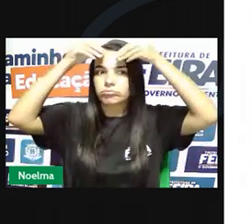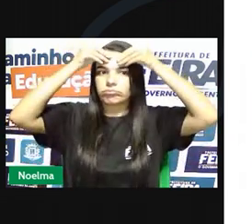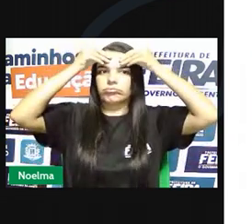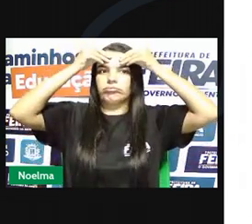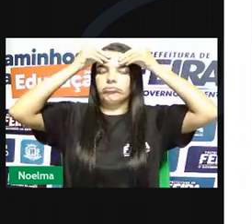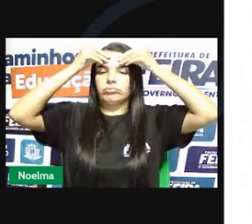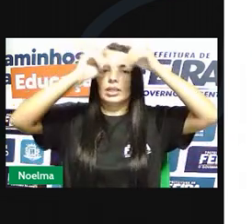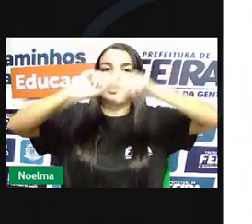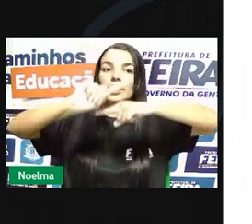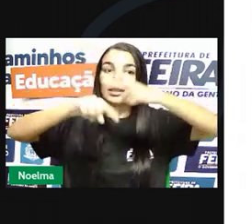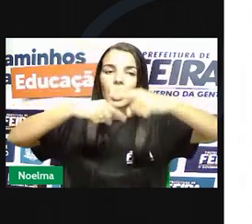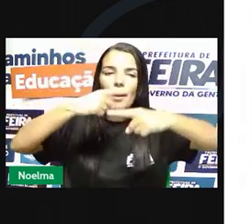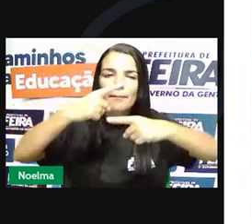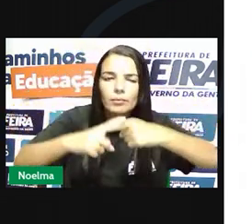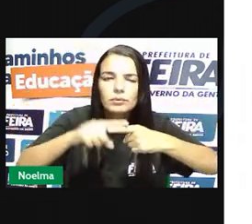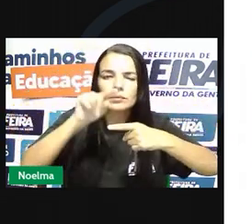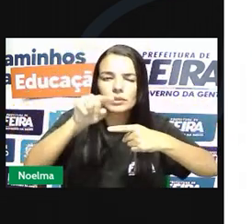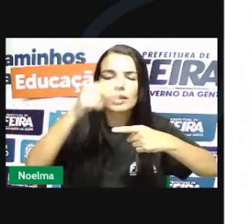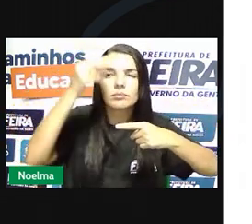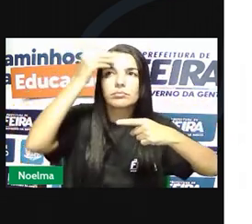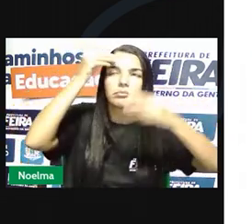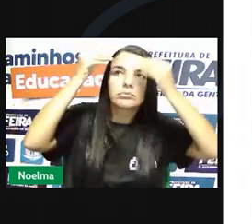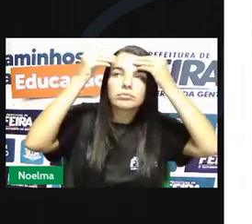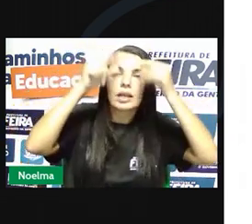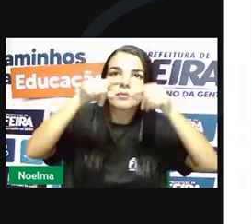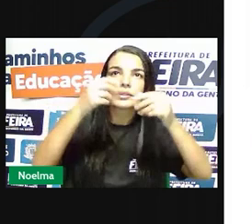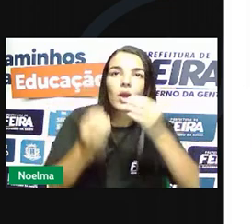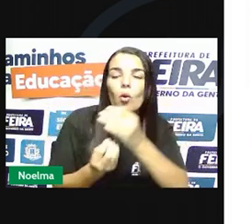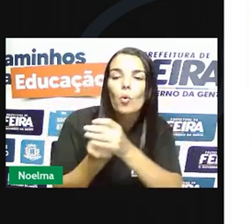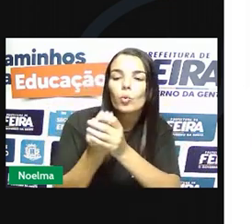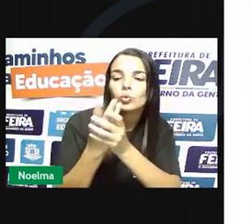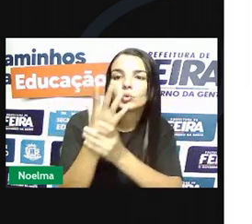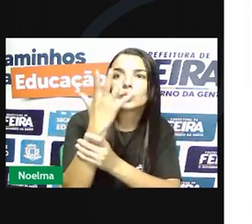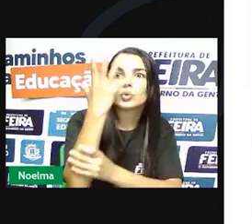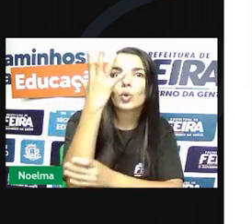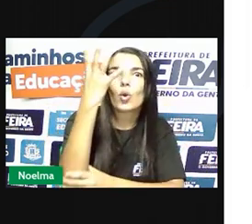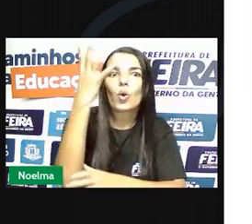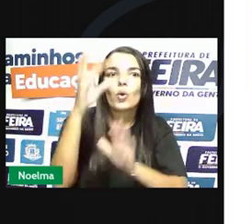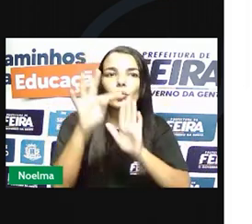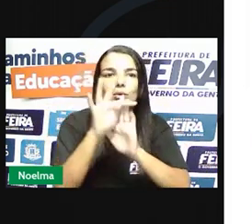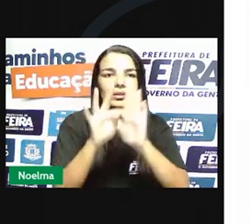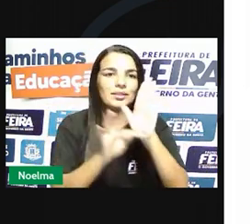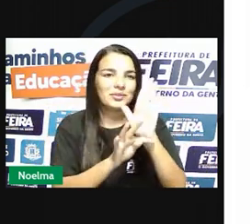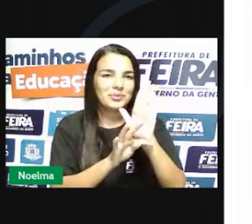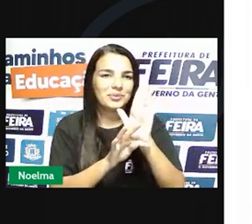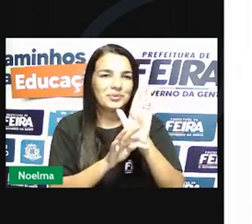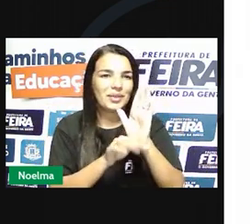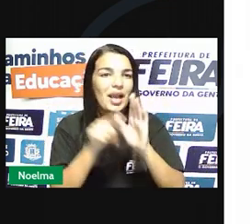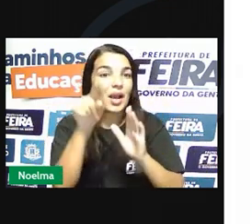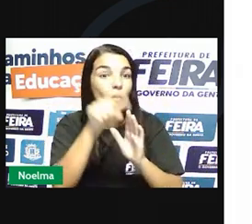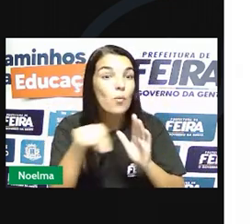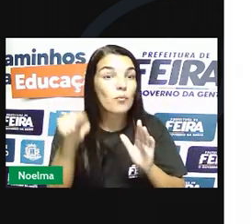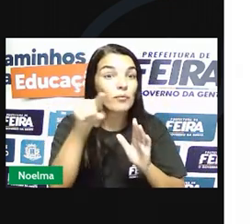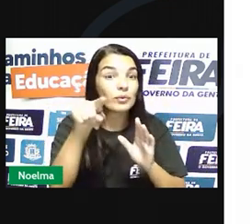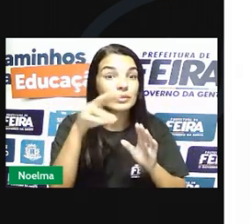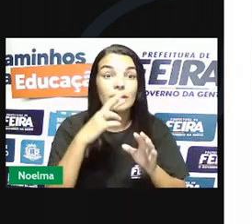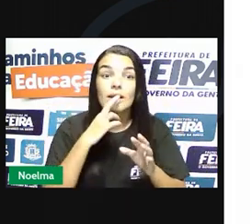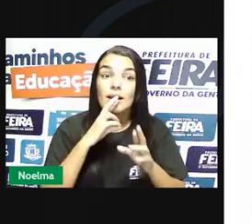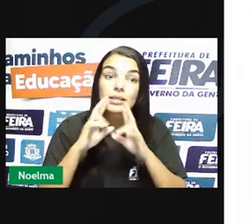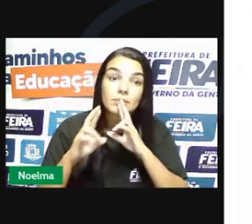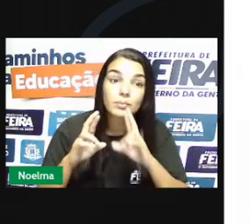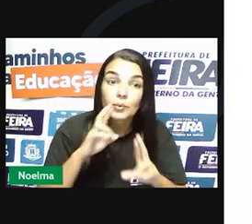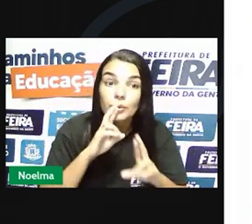e a partir dessa pergunta aqui na sua cabeça, você vai construir o seu texto. Segundo ponto, você vai responder a essa pergunta concordando